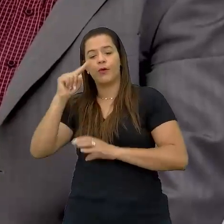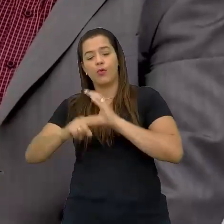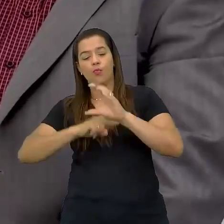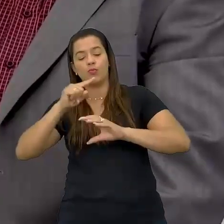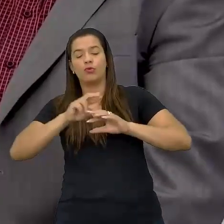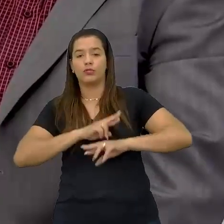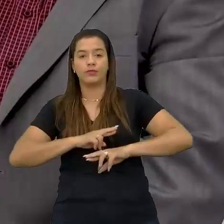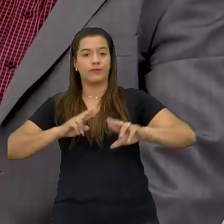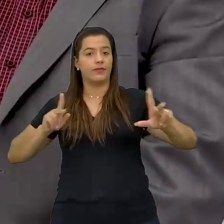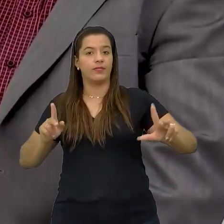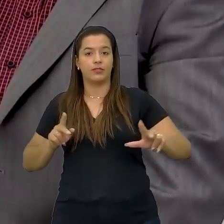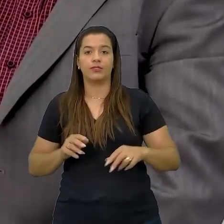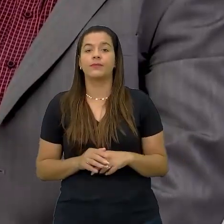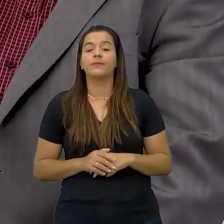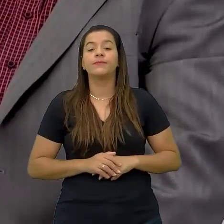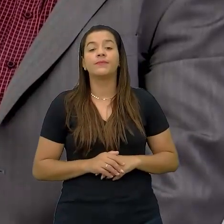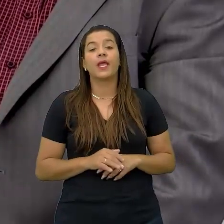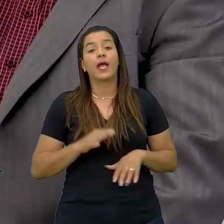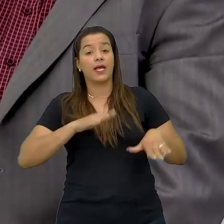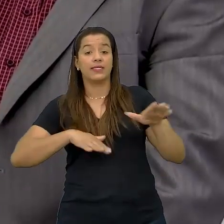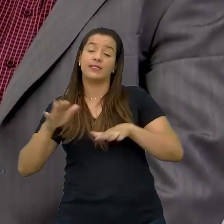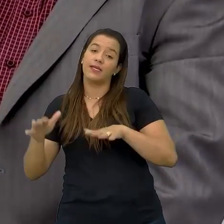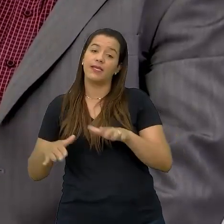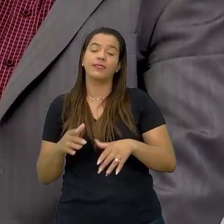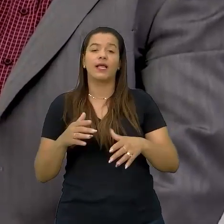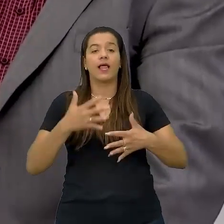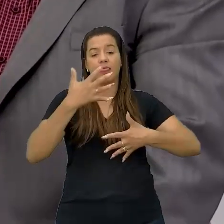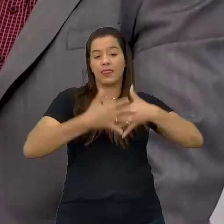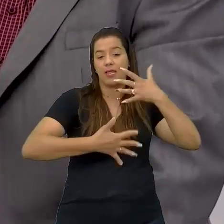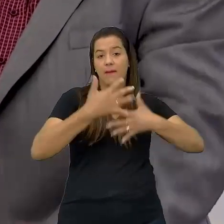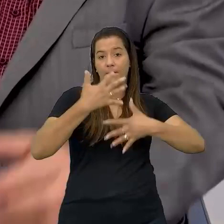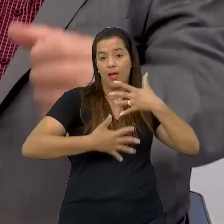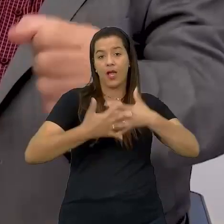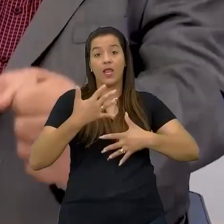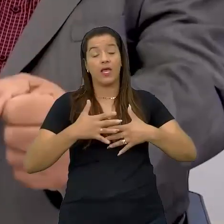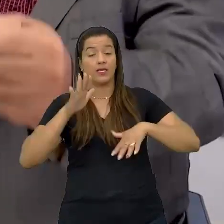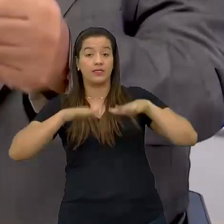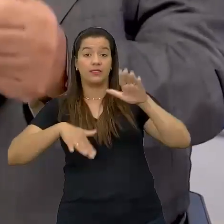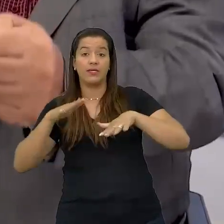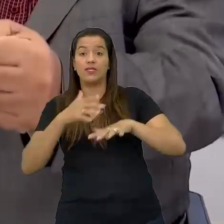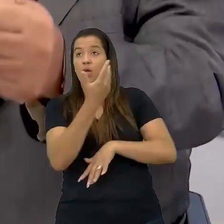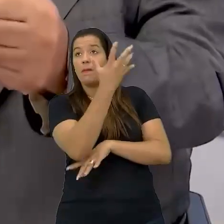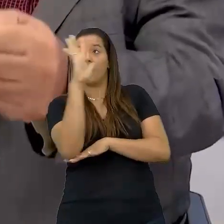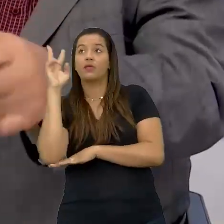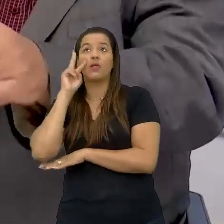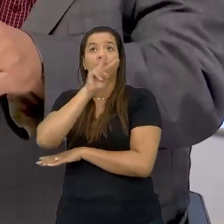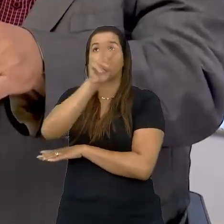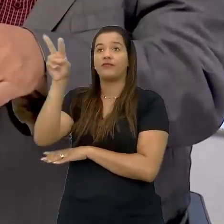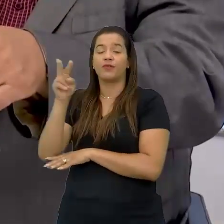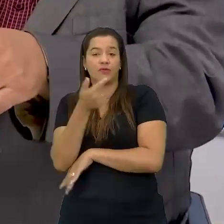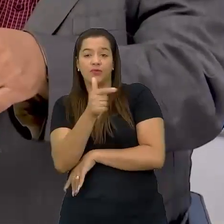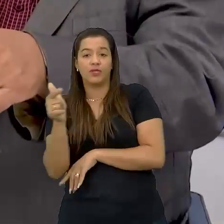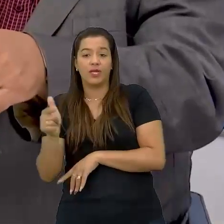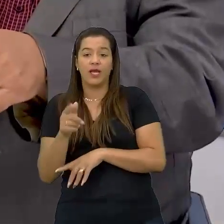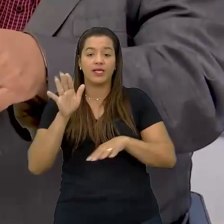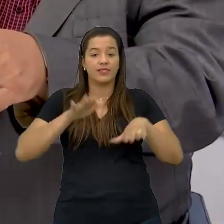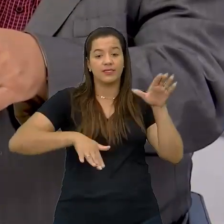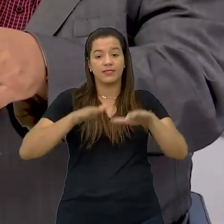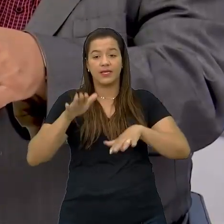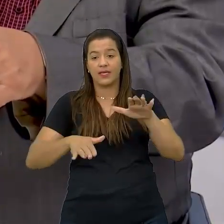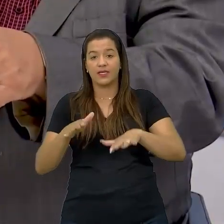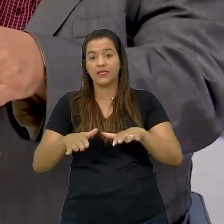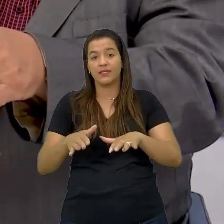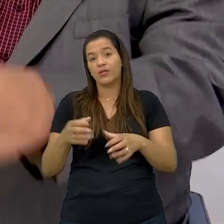vezes nos tira a capacidade de prestar atenção na paisagem. Há pessoas hoje que ficam o tempo todo, quando dirigem numa estrada, olhando agora